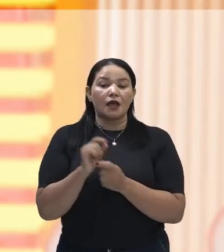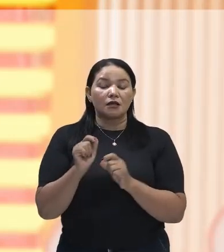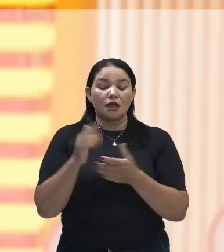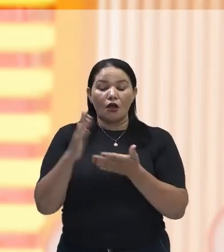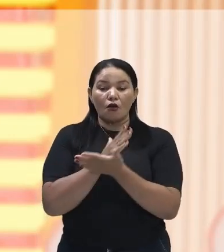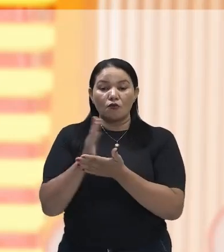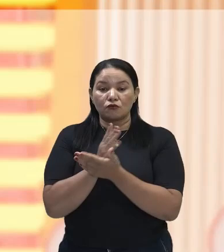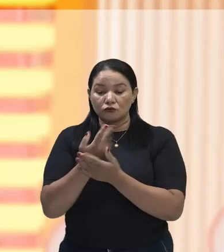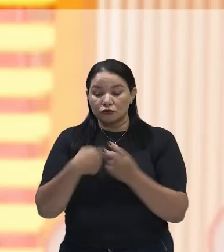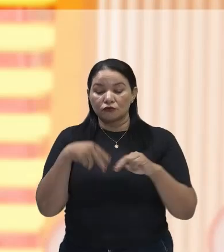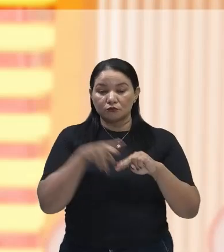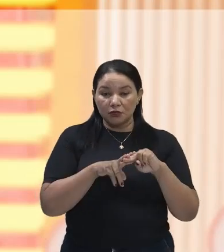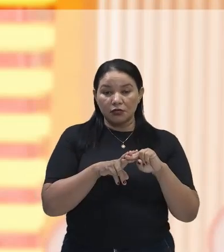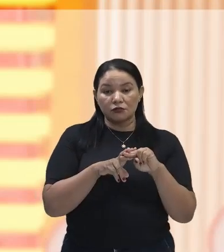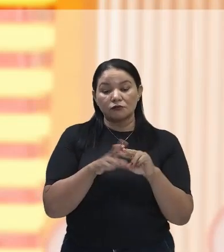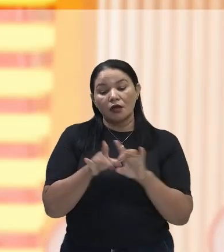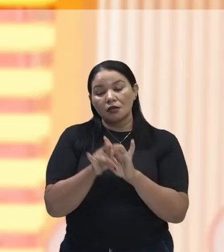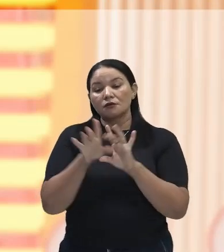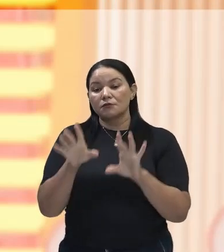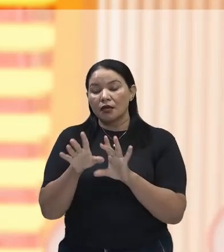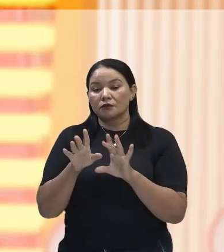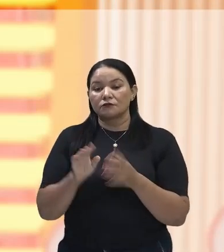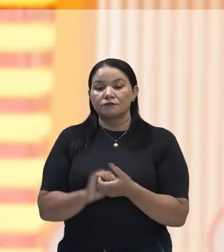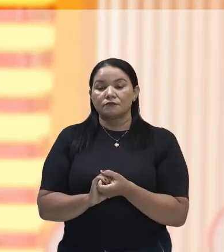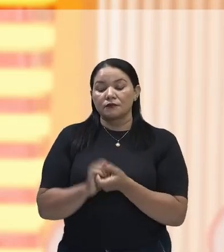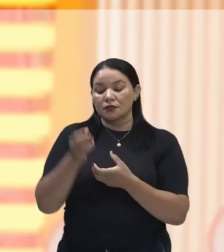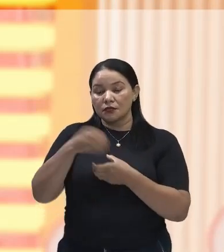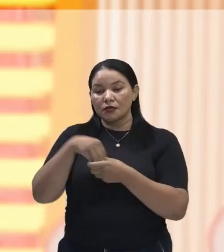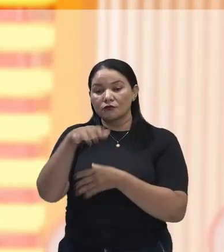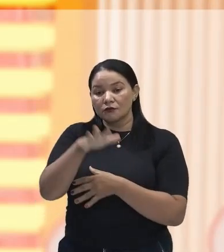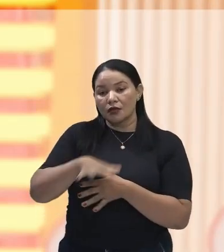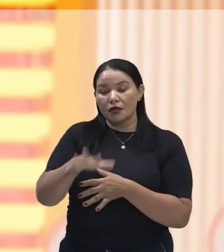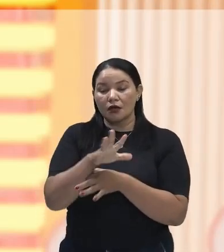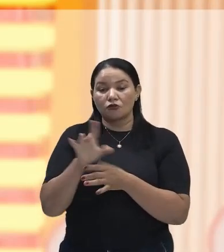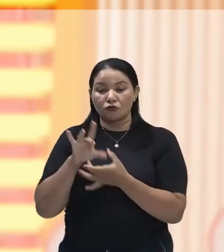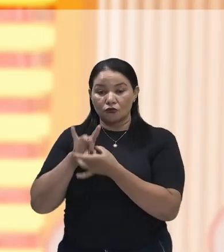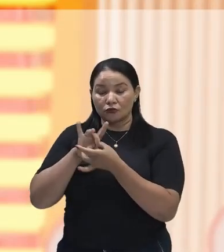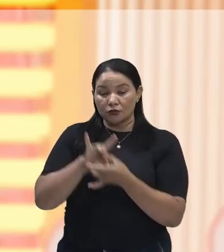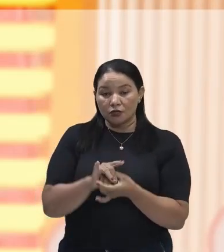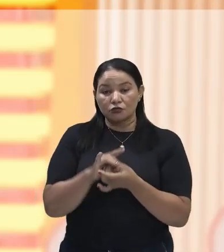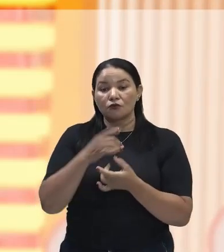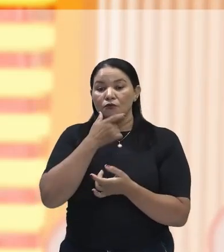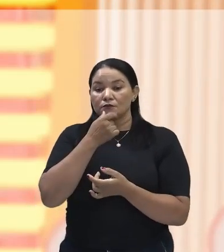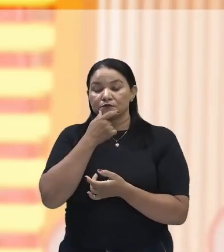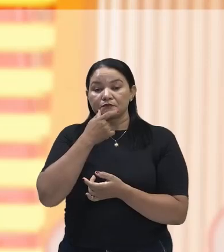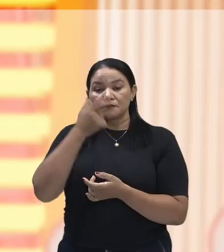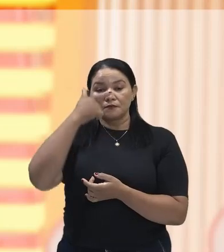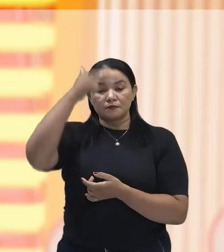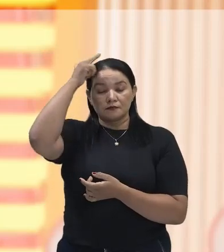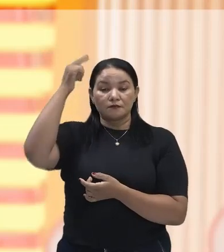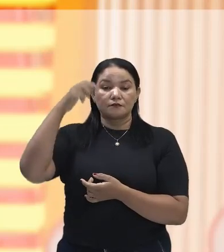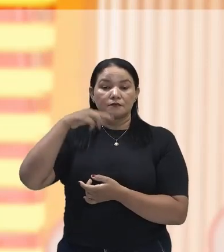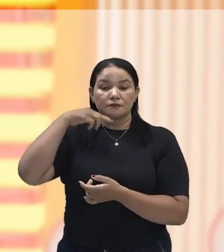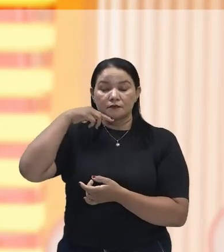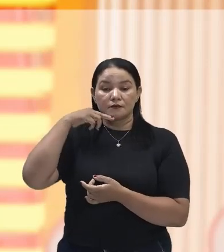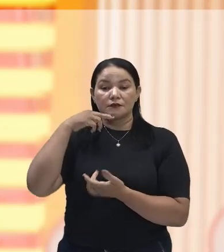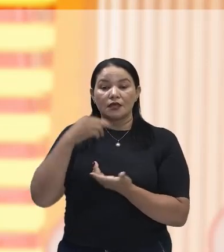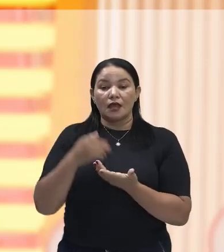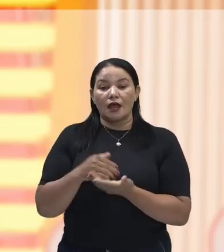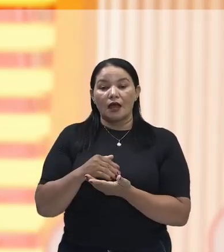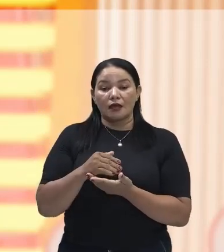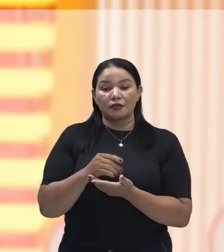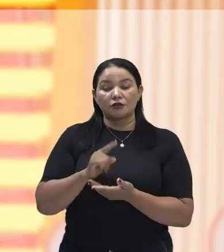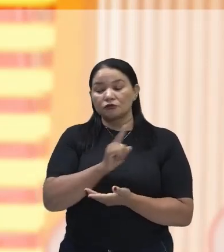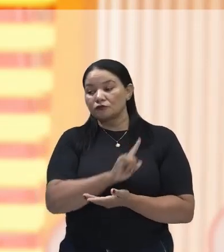serão anistiados. E dentro desse cenário, desse contexto, Lenin, que havia se retirado do país,